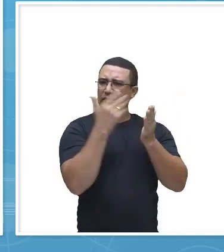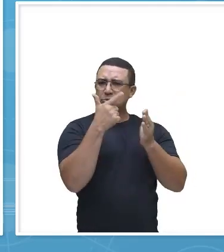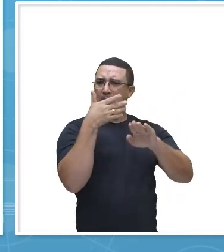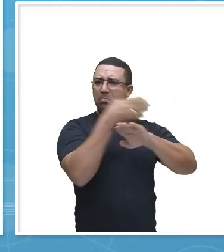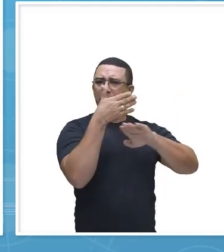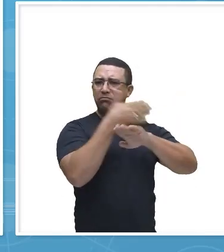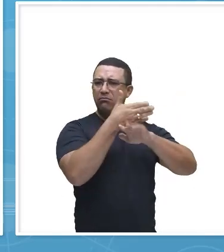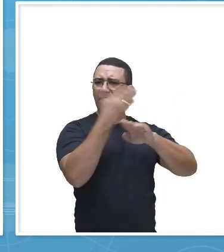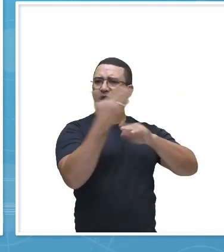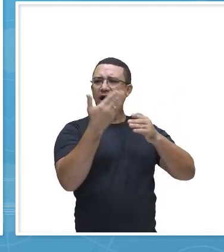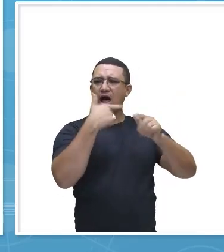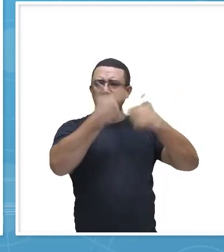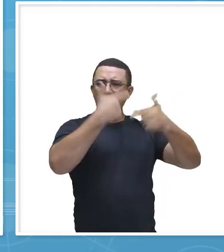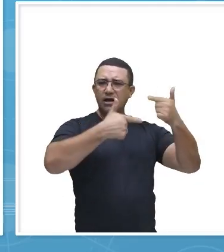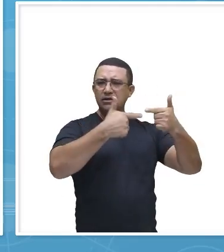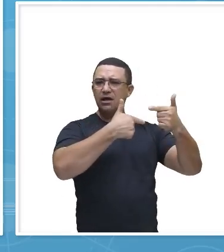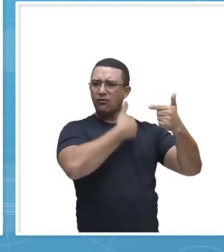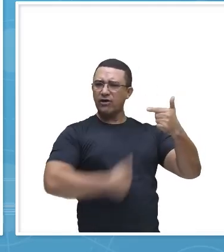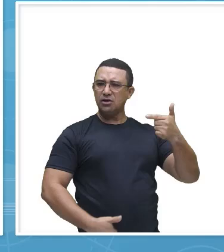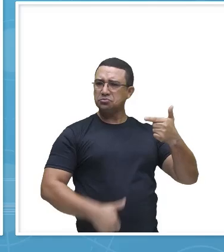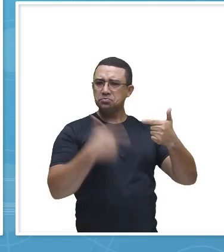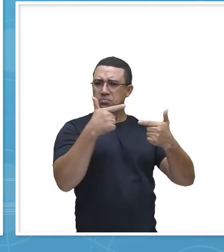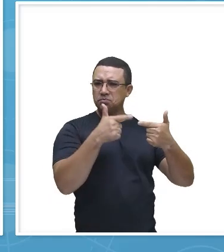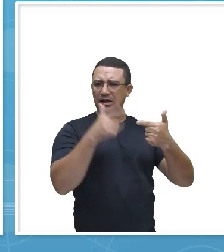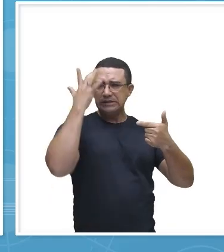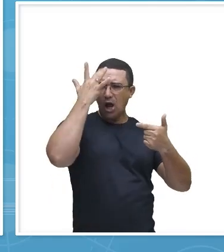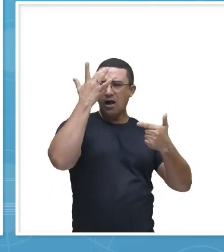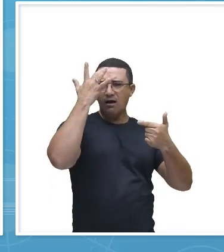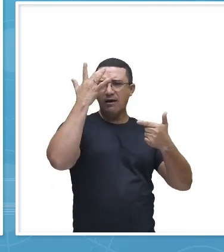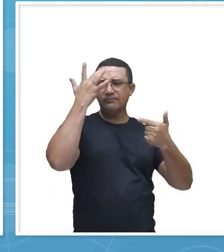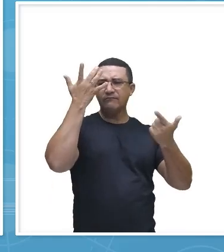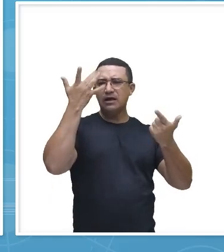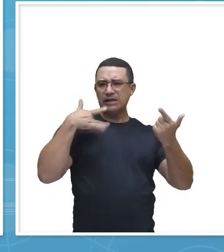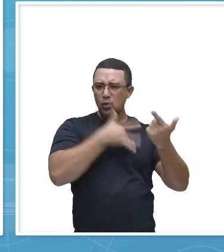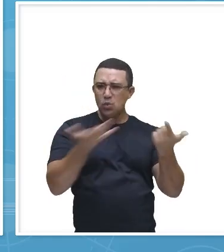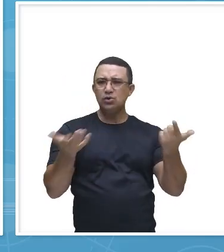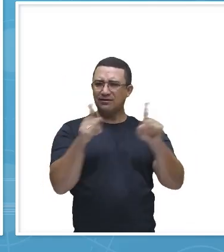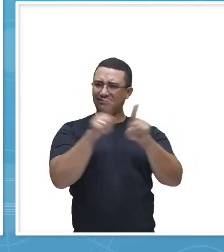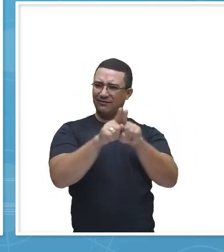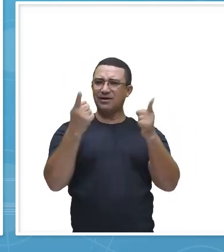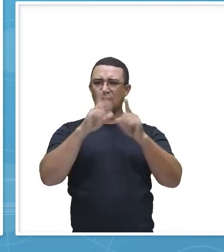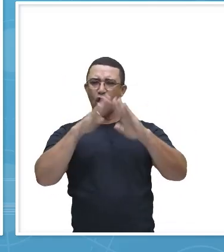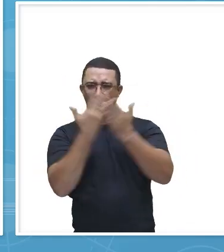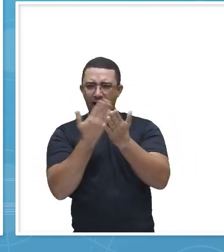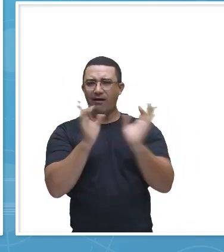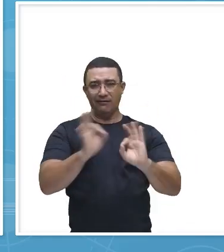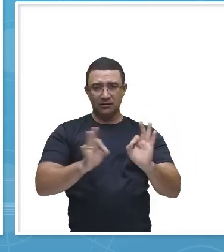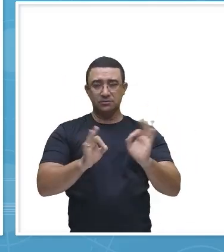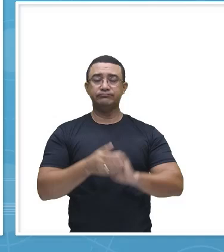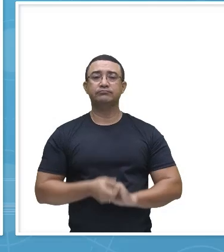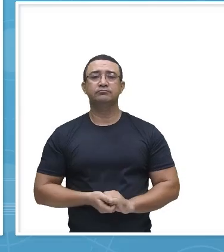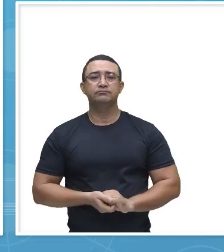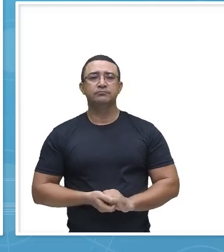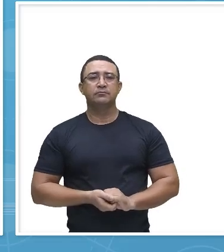saúde. Na segunda questão, nós vimos aí o modo de vida. Como é que é o modo de vida na sua comunidade